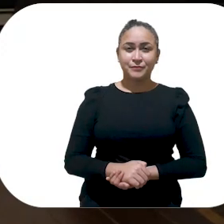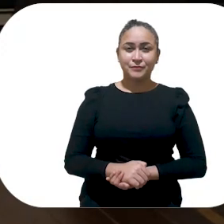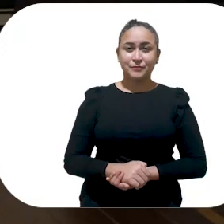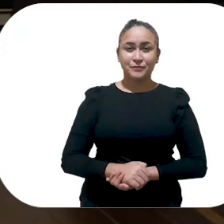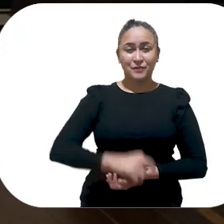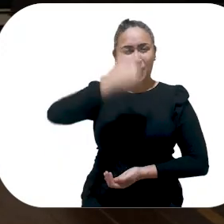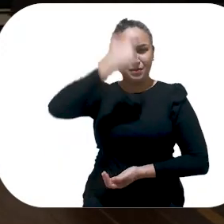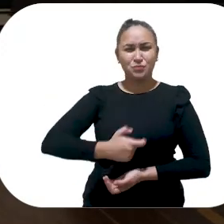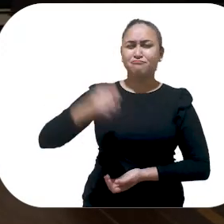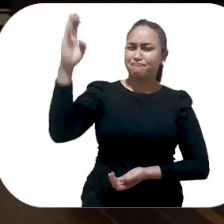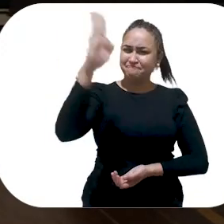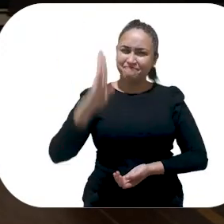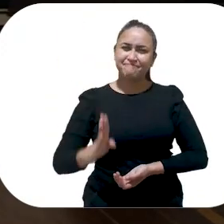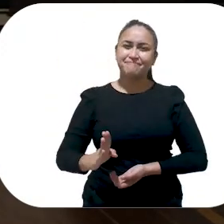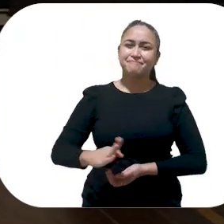Sou brasileiro,